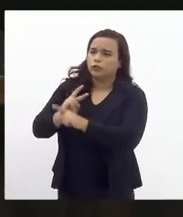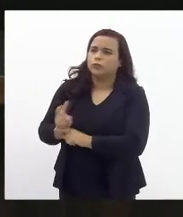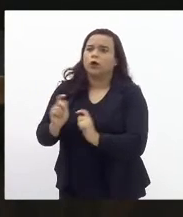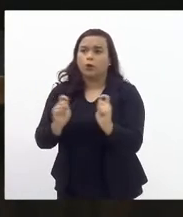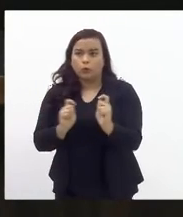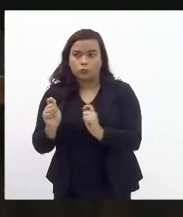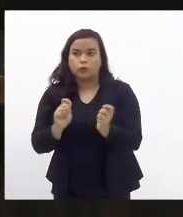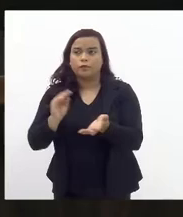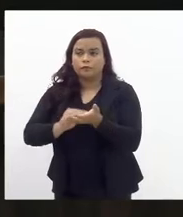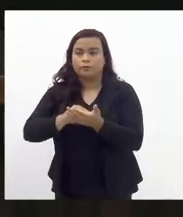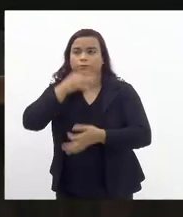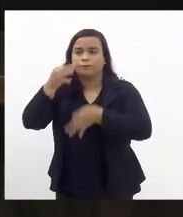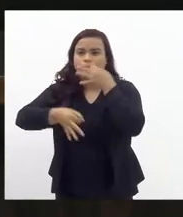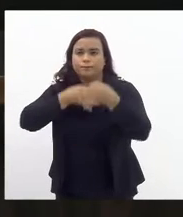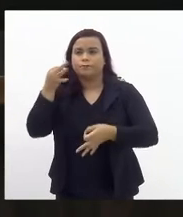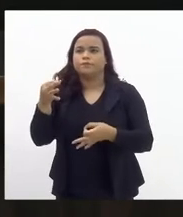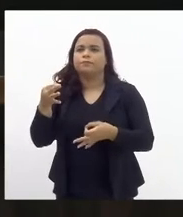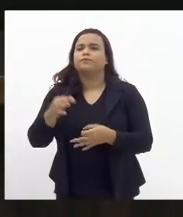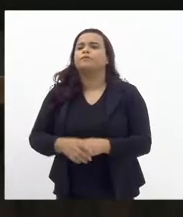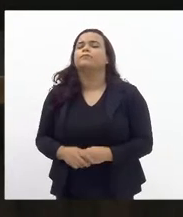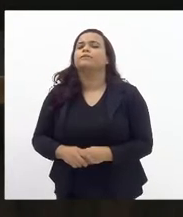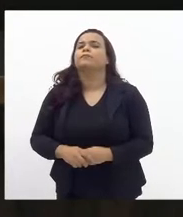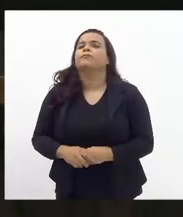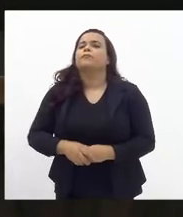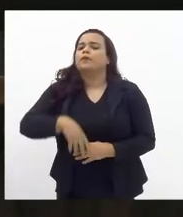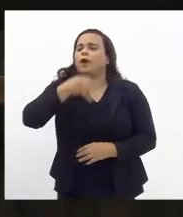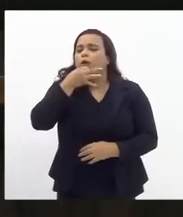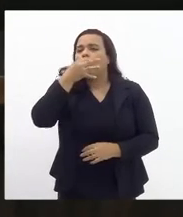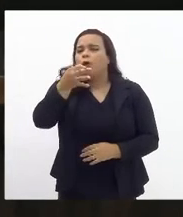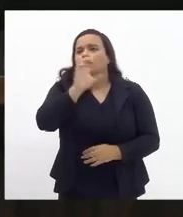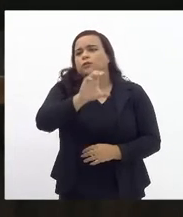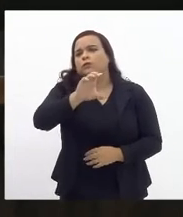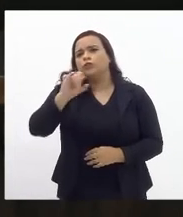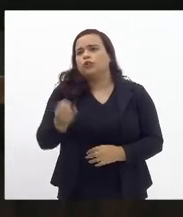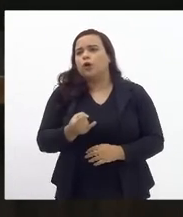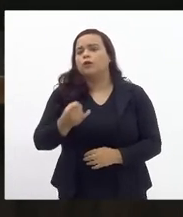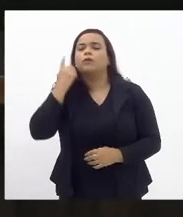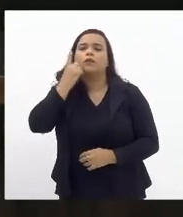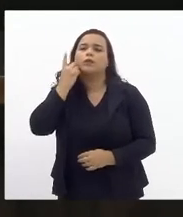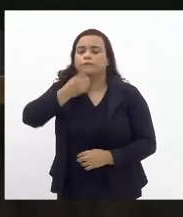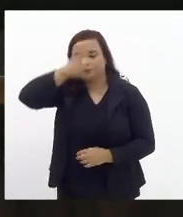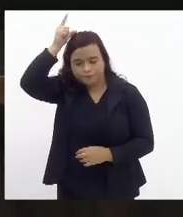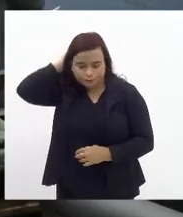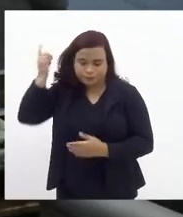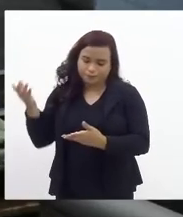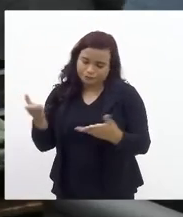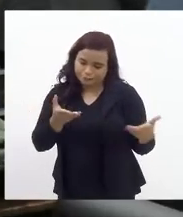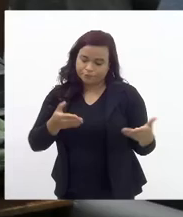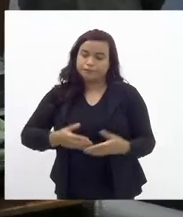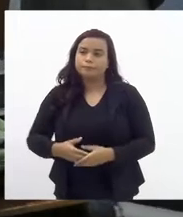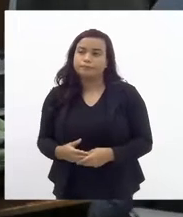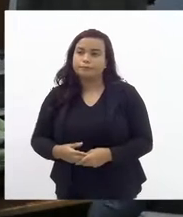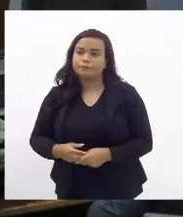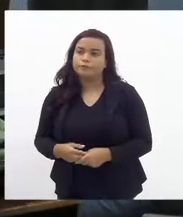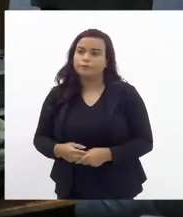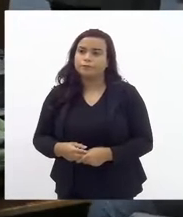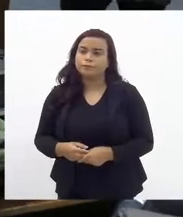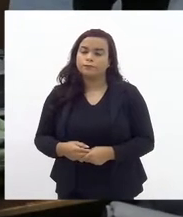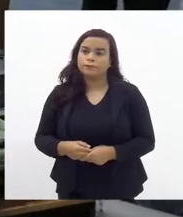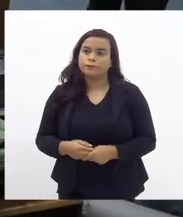de plenário. Para emitir parecer pela Comissão de Constituição e Justiça, deputado Luiz Paulo.